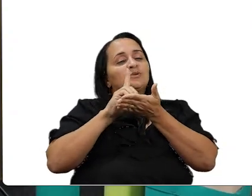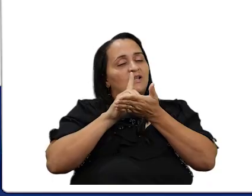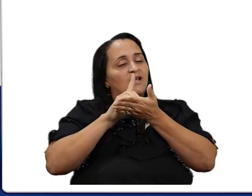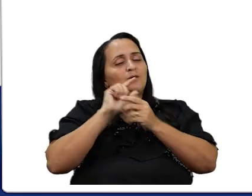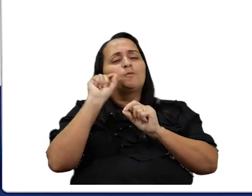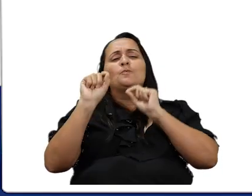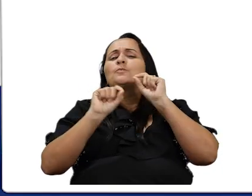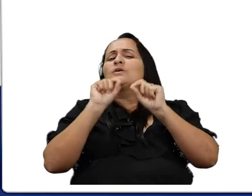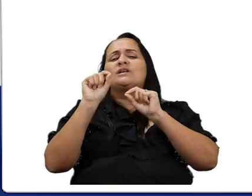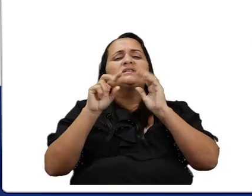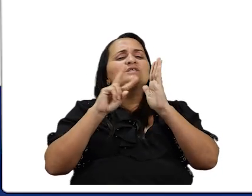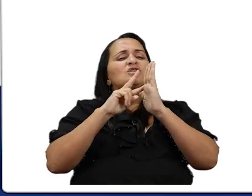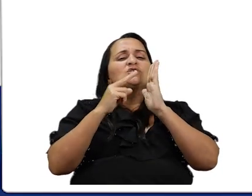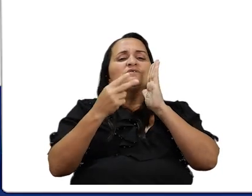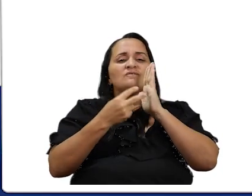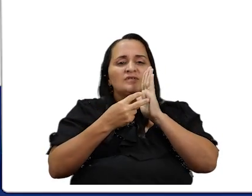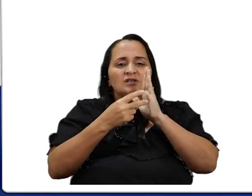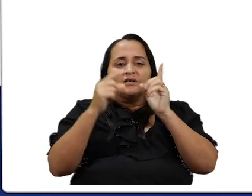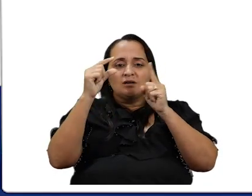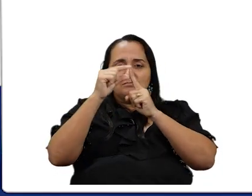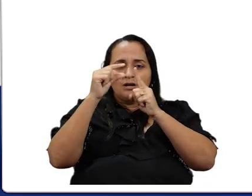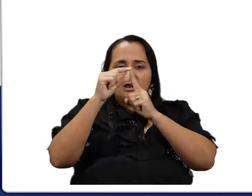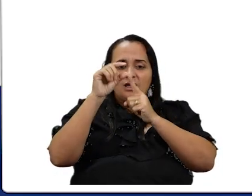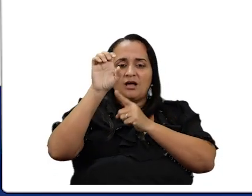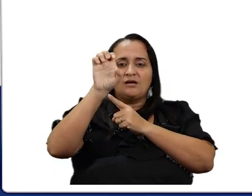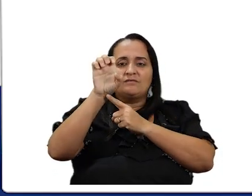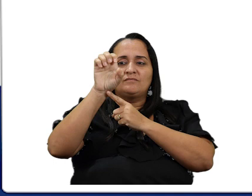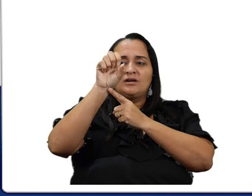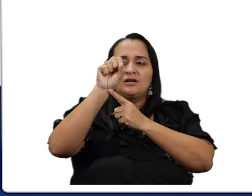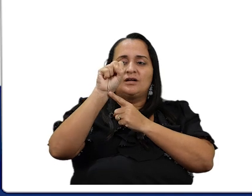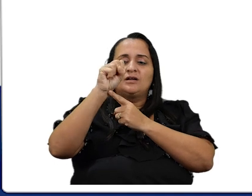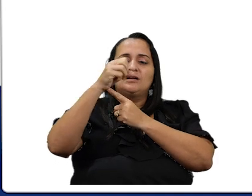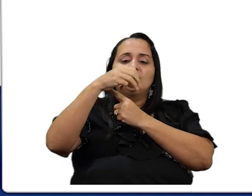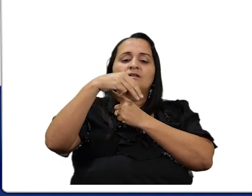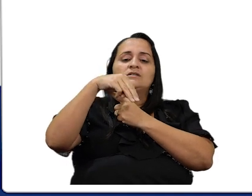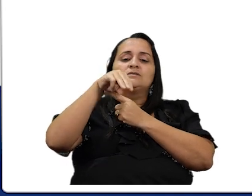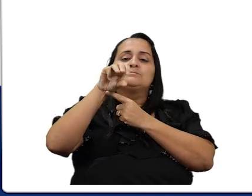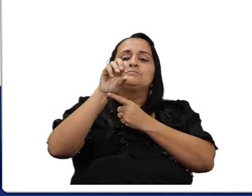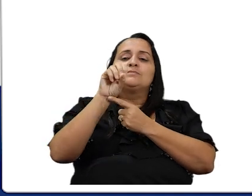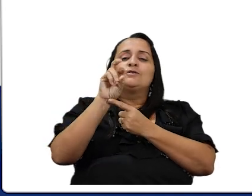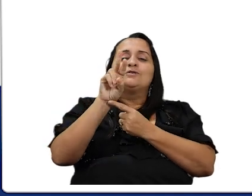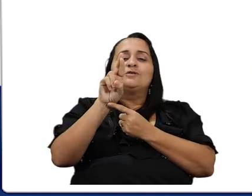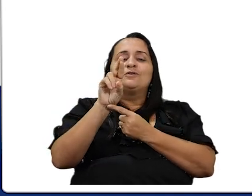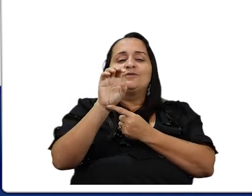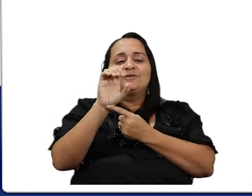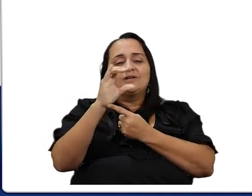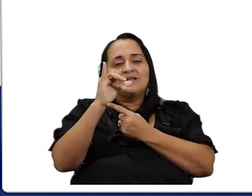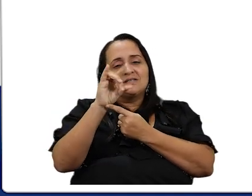o que é que significa esmorecido.